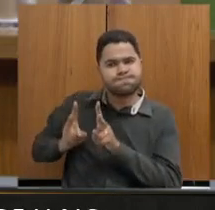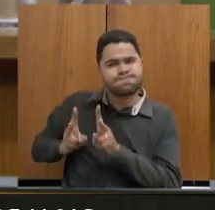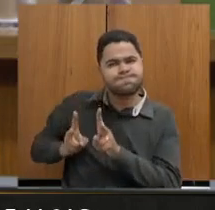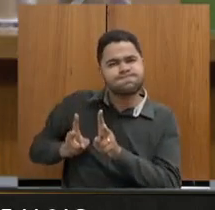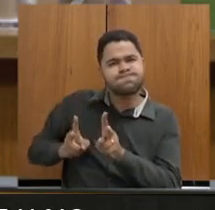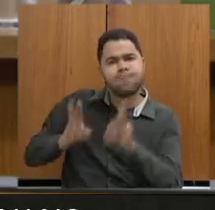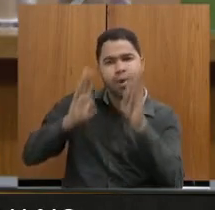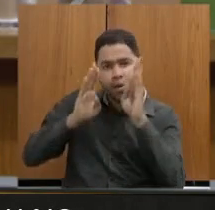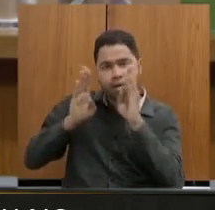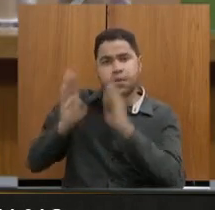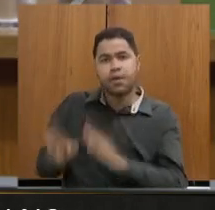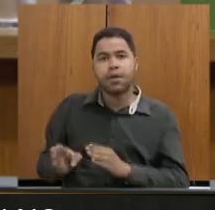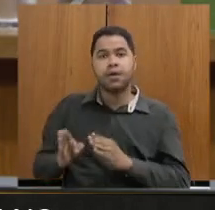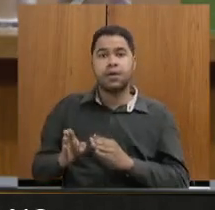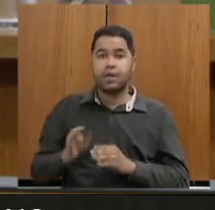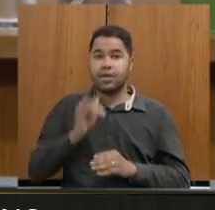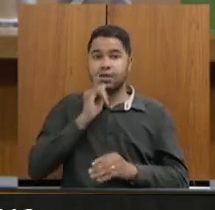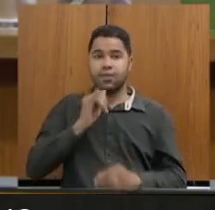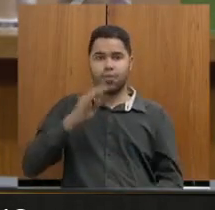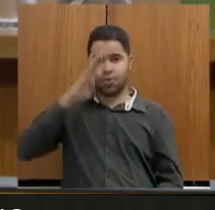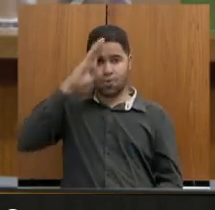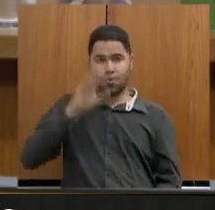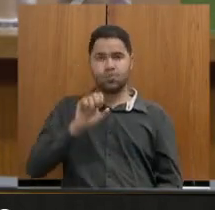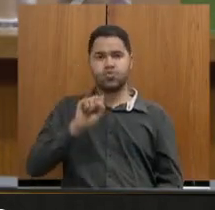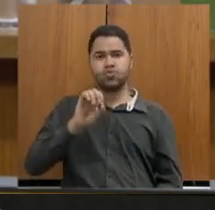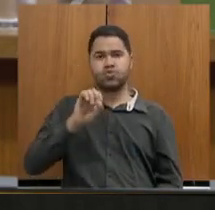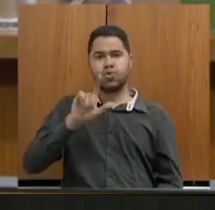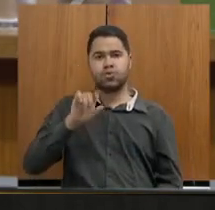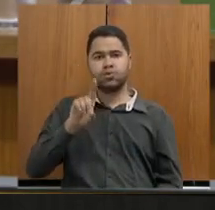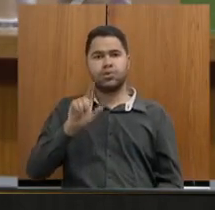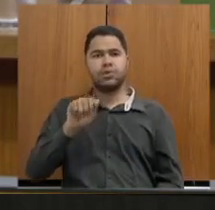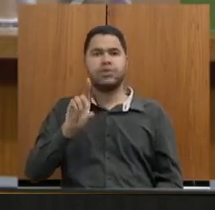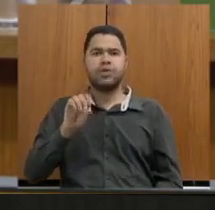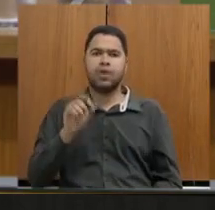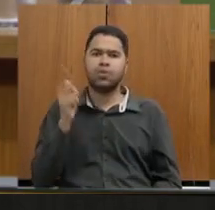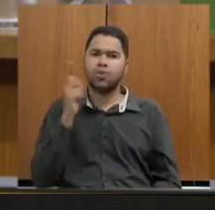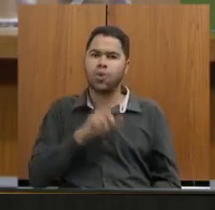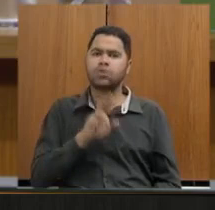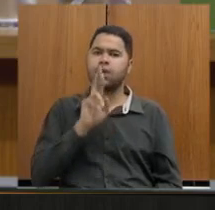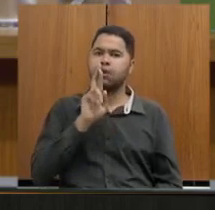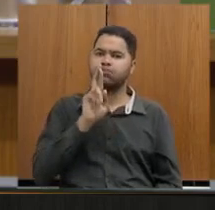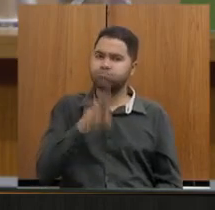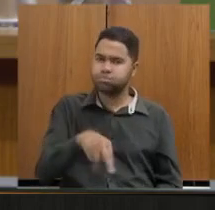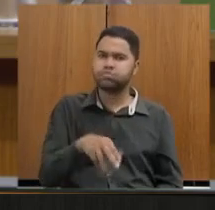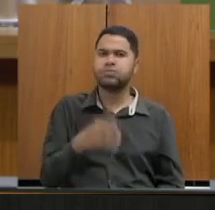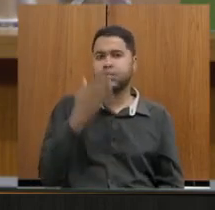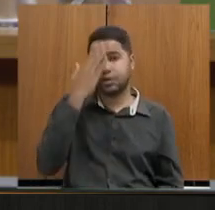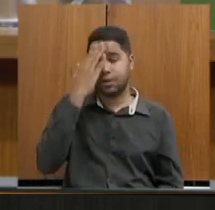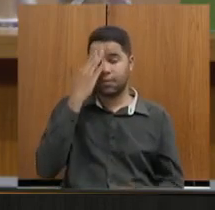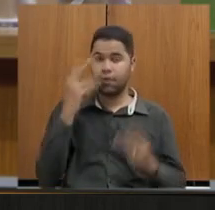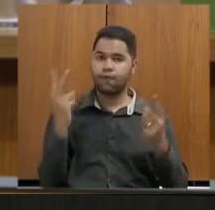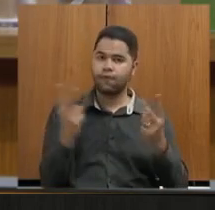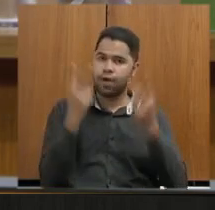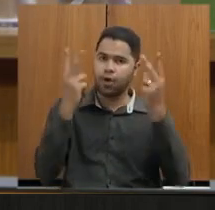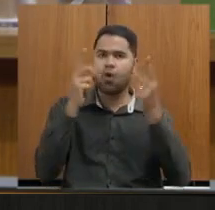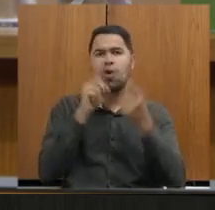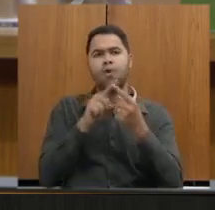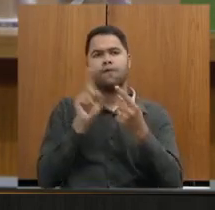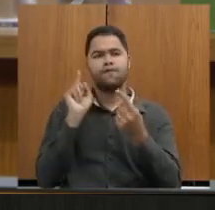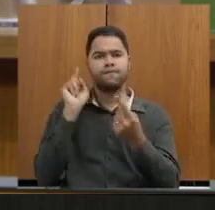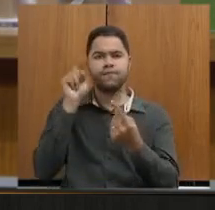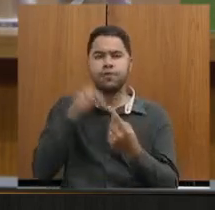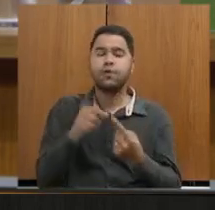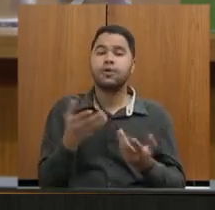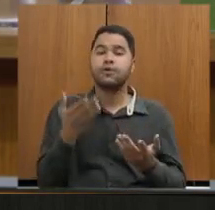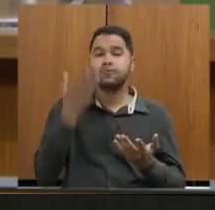a ponta do soldado na ponta da linha ele consegue dizer né gente consegue saber os nossos valores a nossa visão